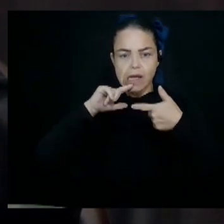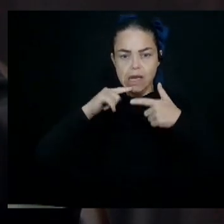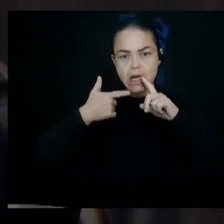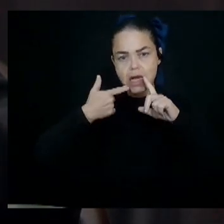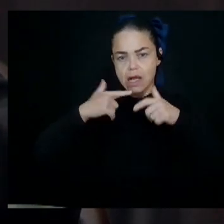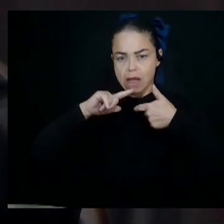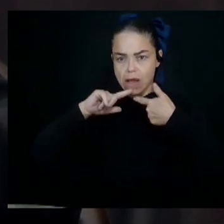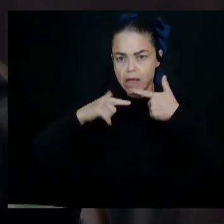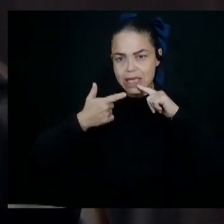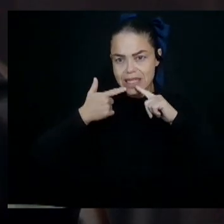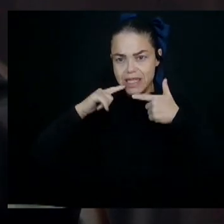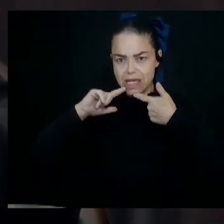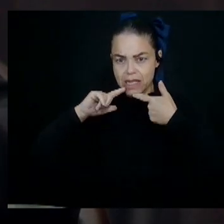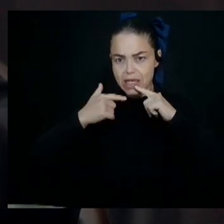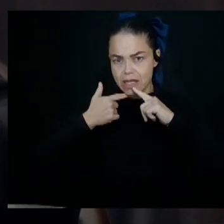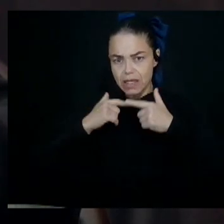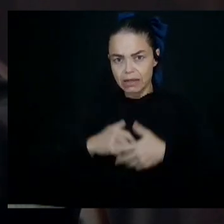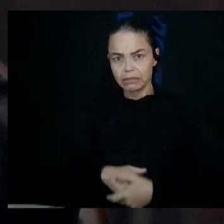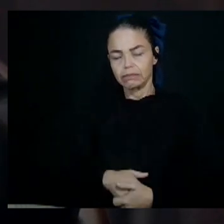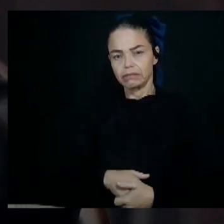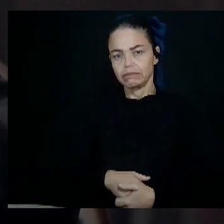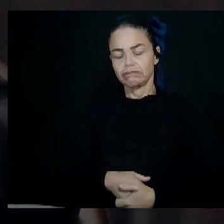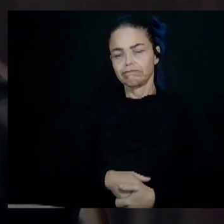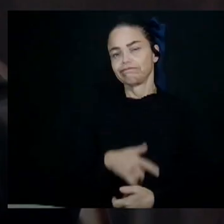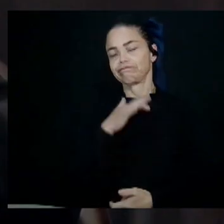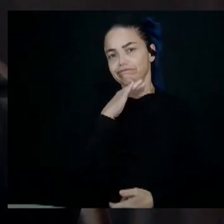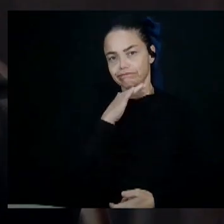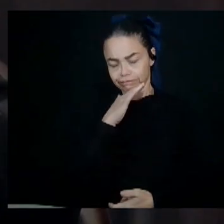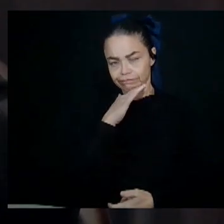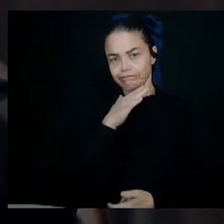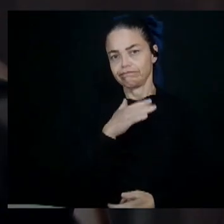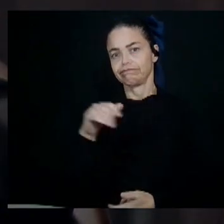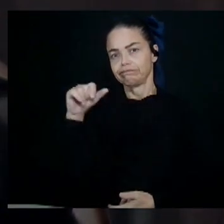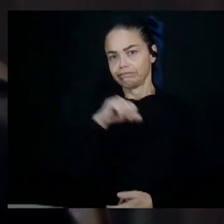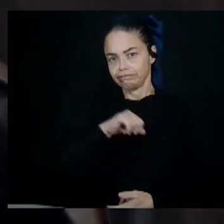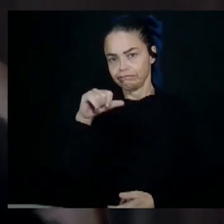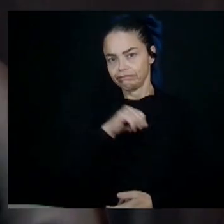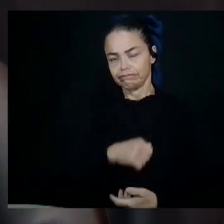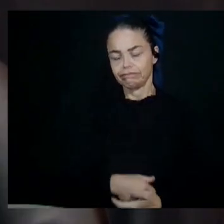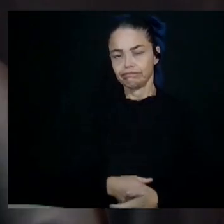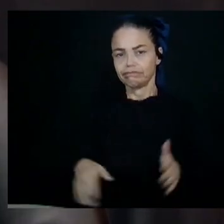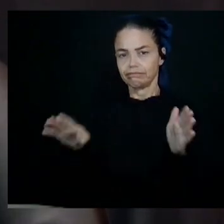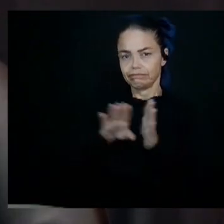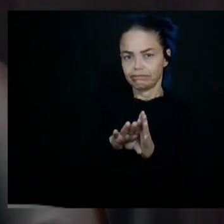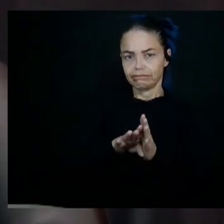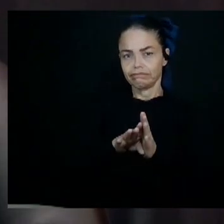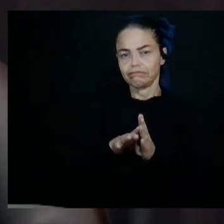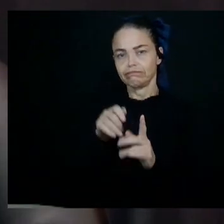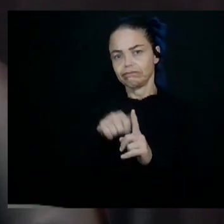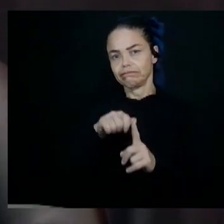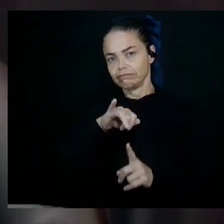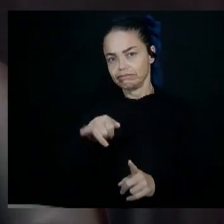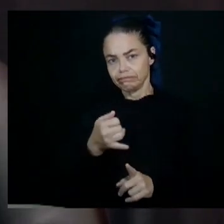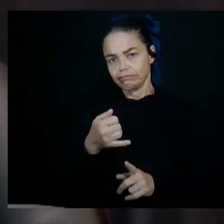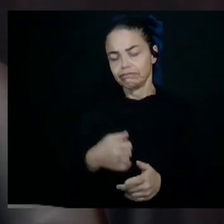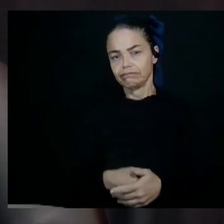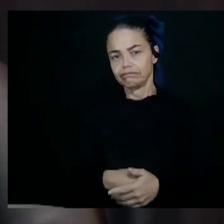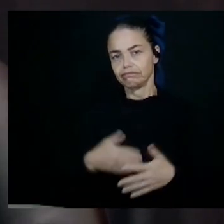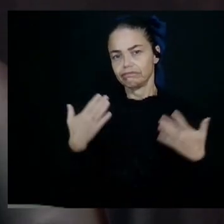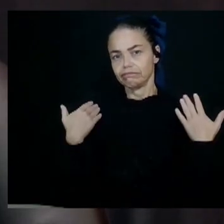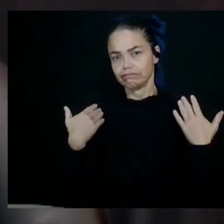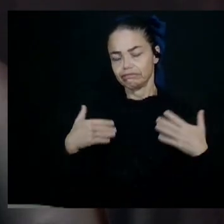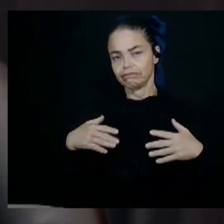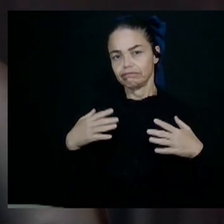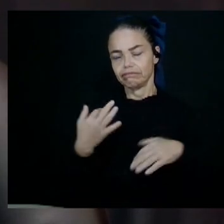consulta daquele ano, péssima, má. Quando voltou janeiro, voltaram as férias, que eu me consultava a cada